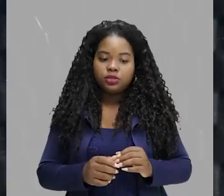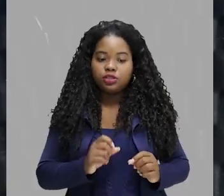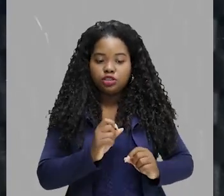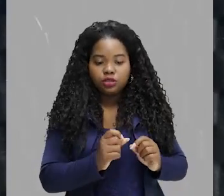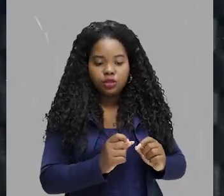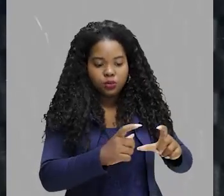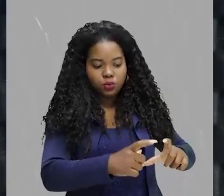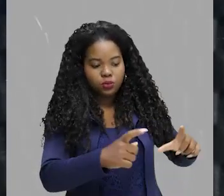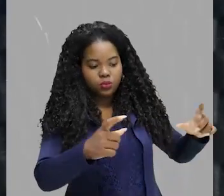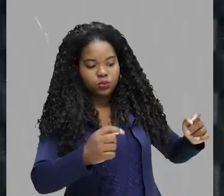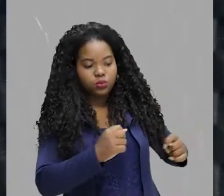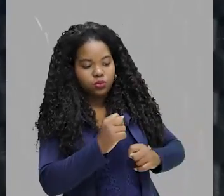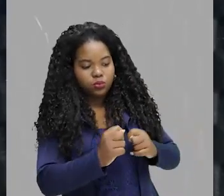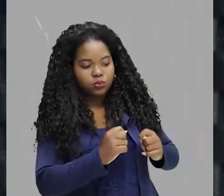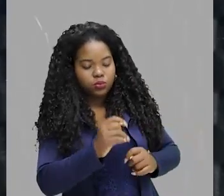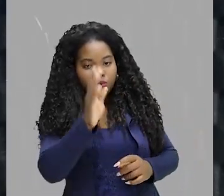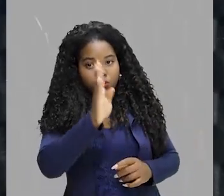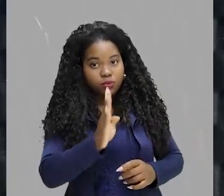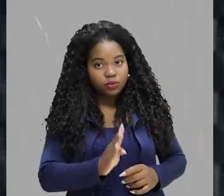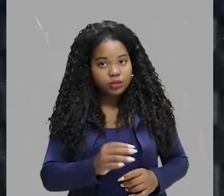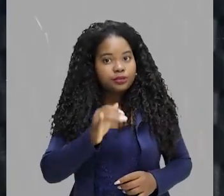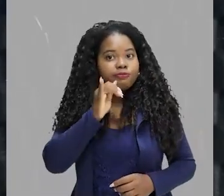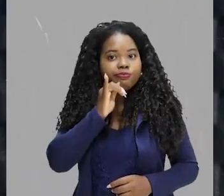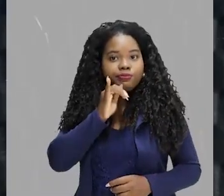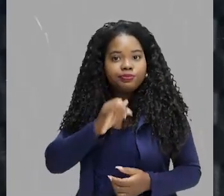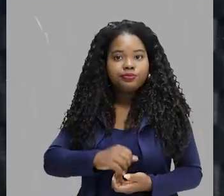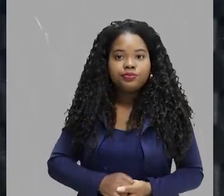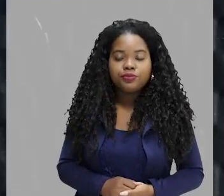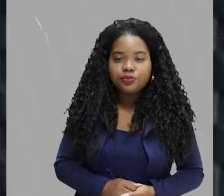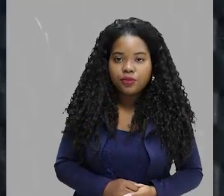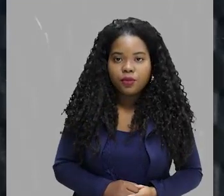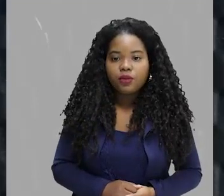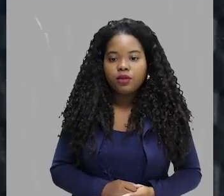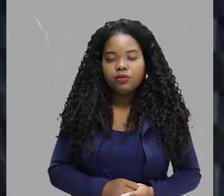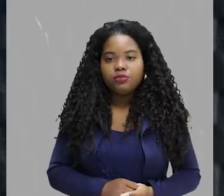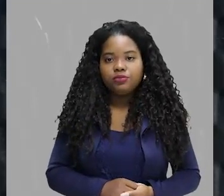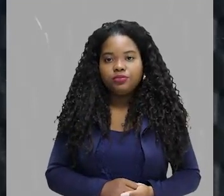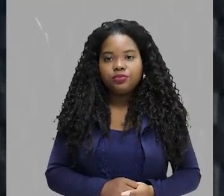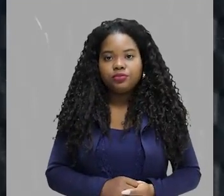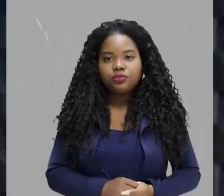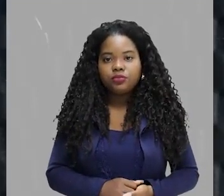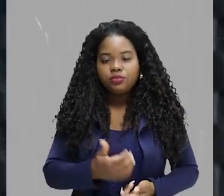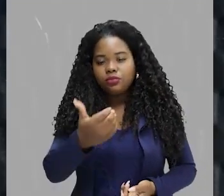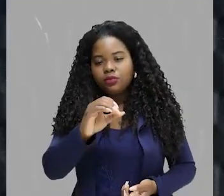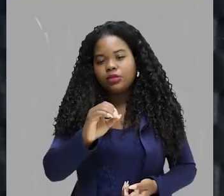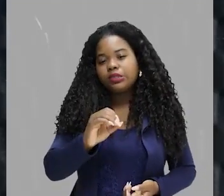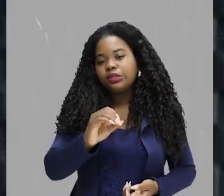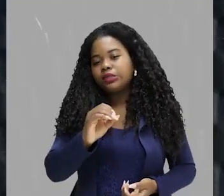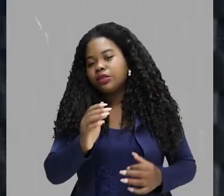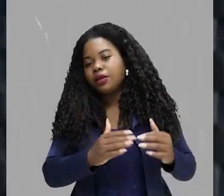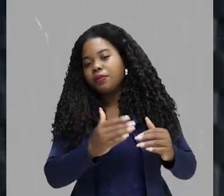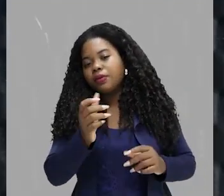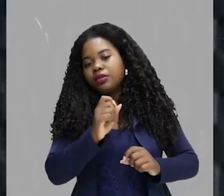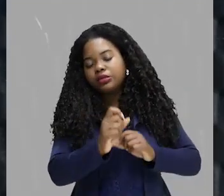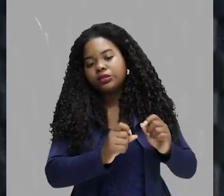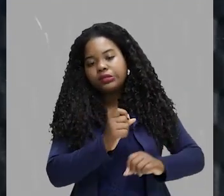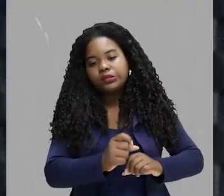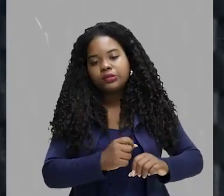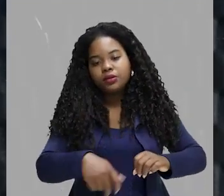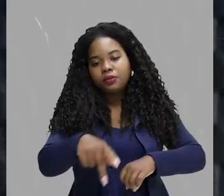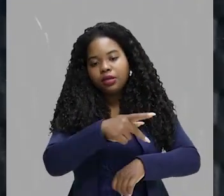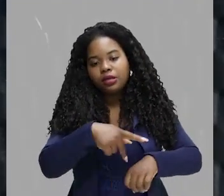crescimento econômico, o Brasil, eu vou citar para ti, o Brasil já foi ali entre as 10 maiores potências econômicas do